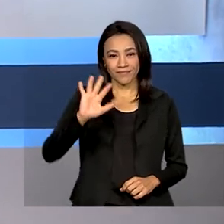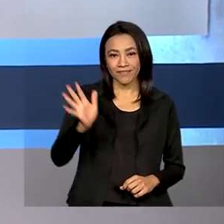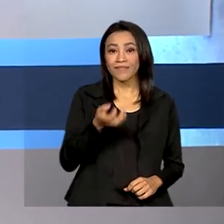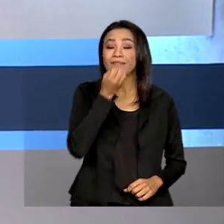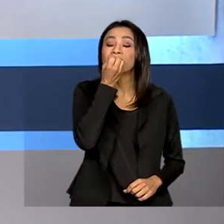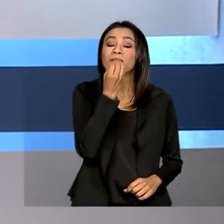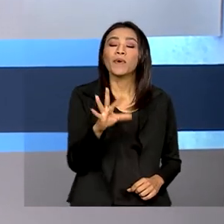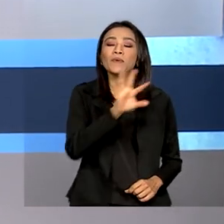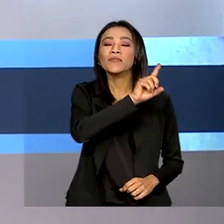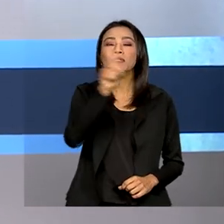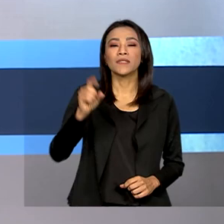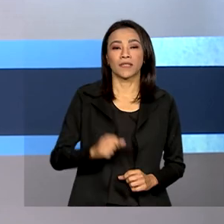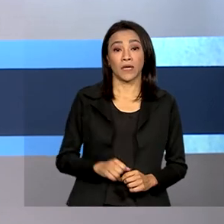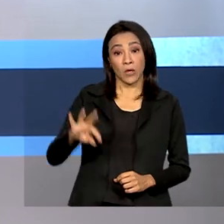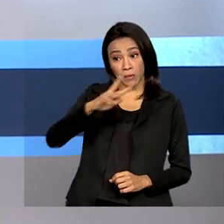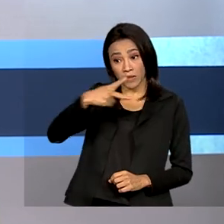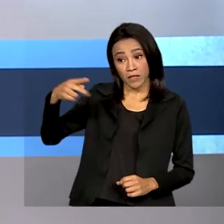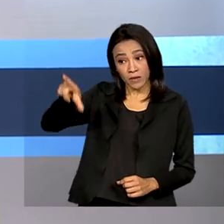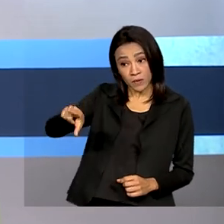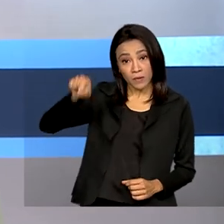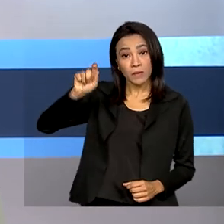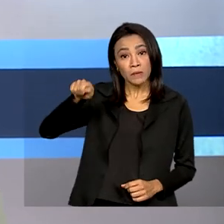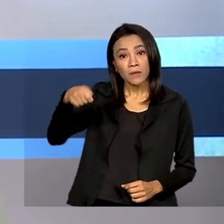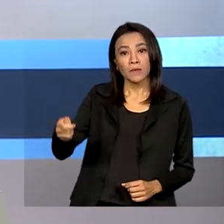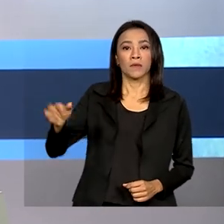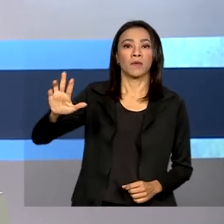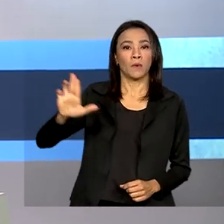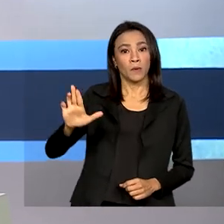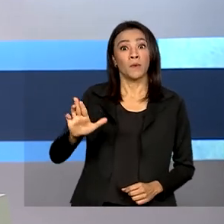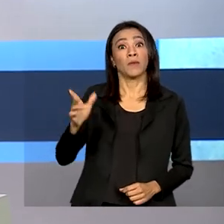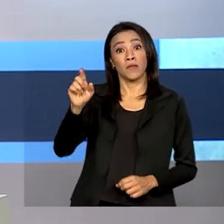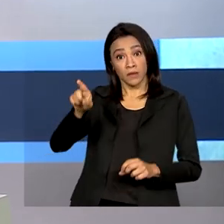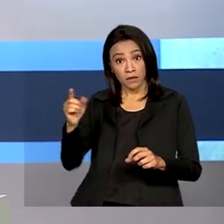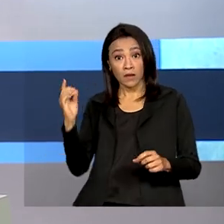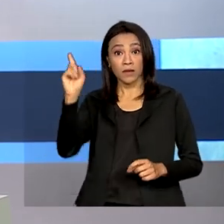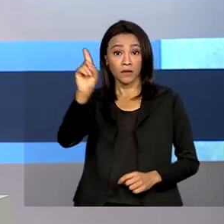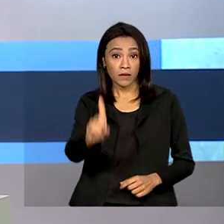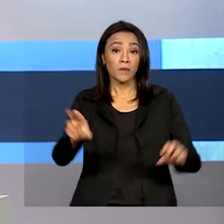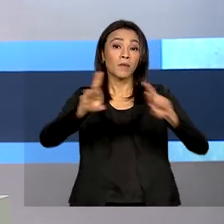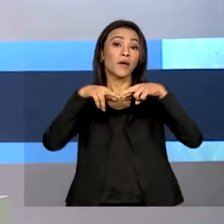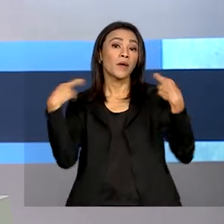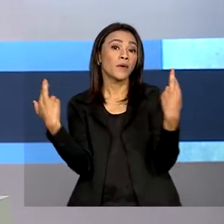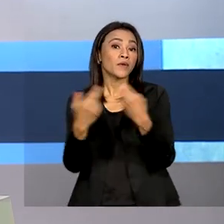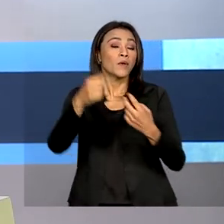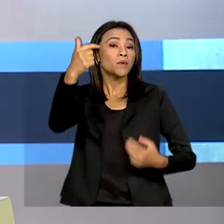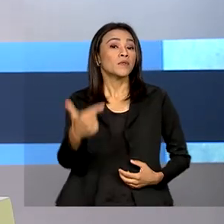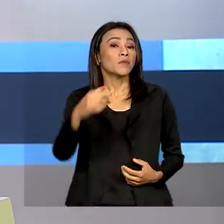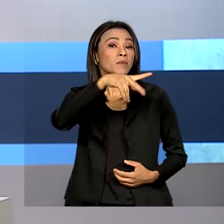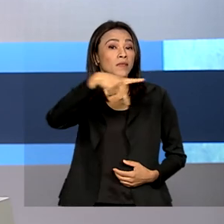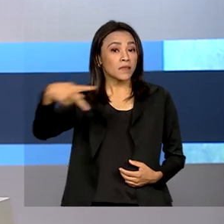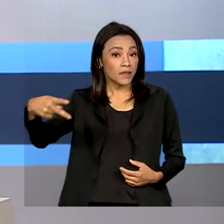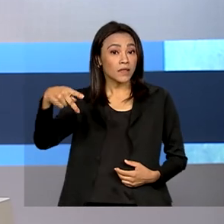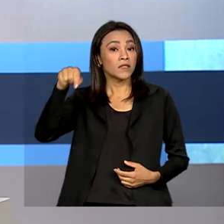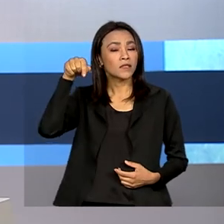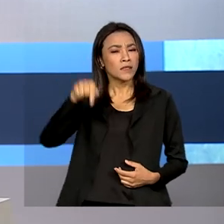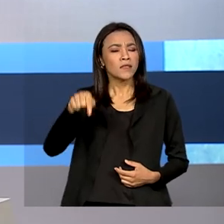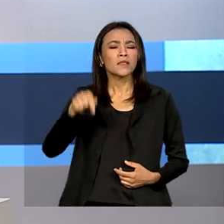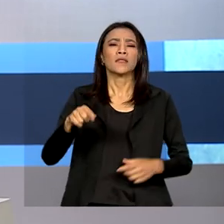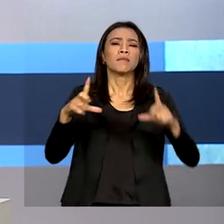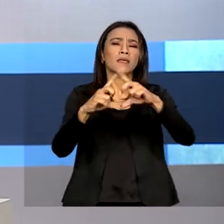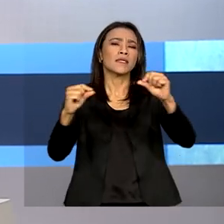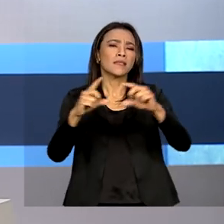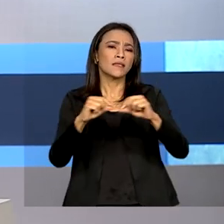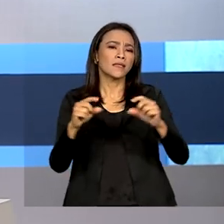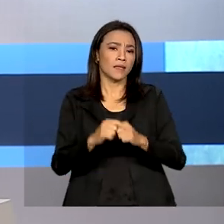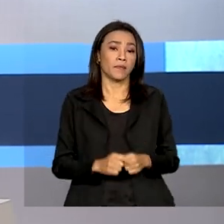Olá, bom dia. Presidente eleito se reúne hoje com vice na sede do gabinete de transição em Brasília. Grupo de trabalho